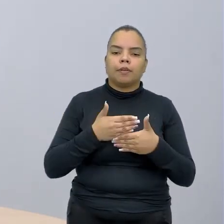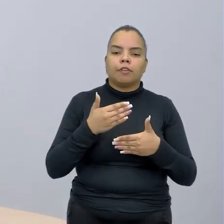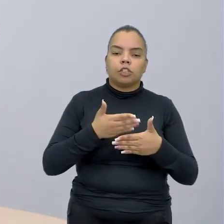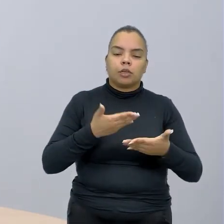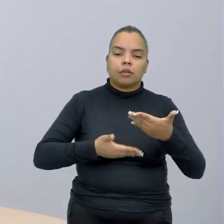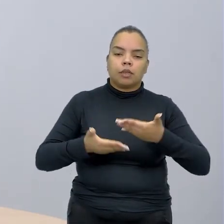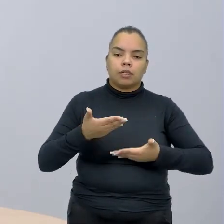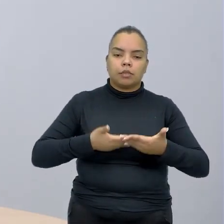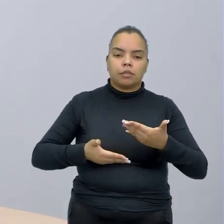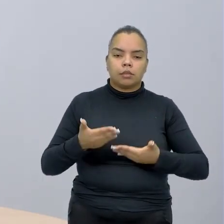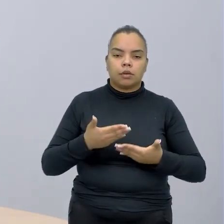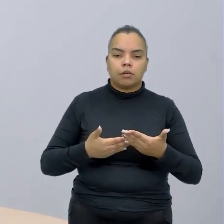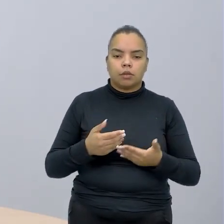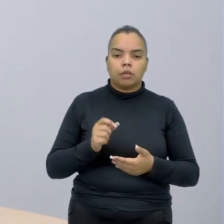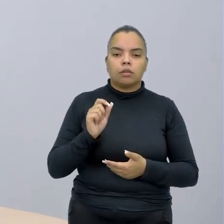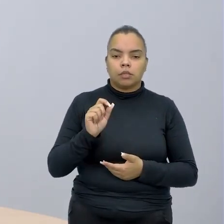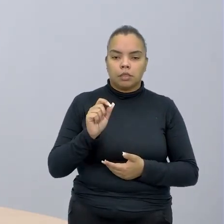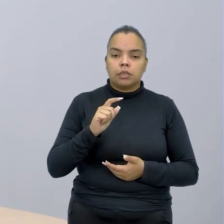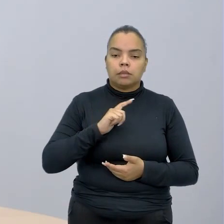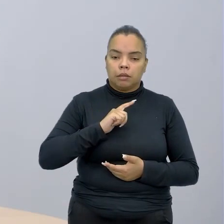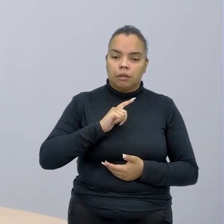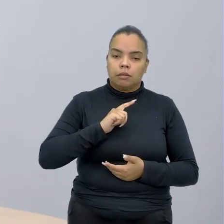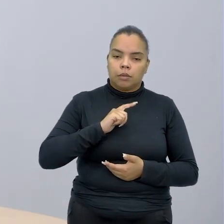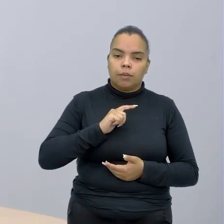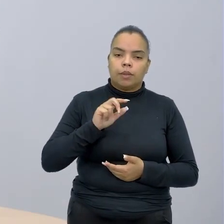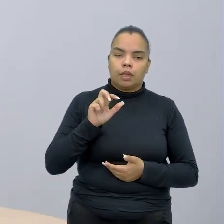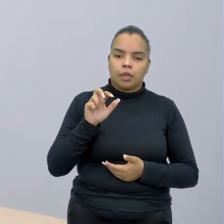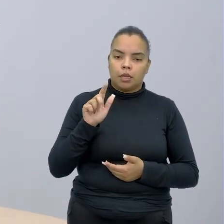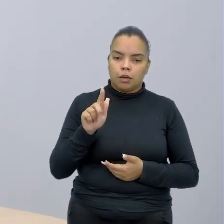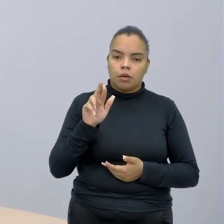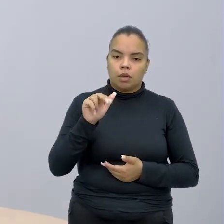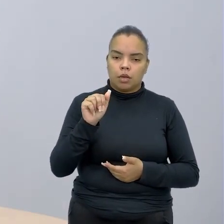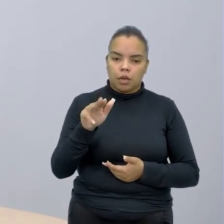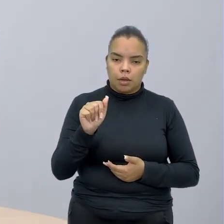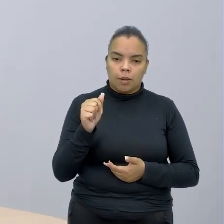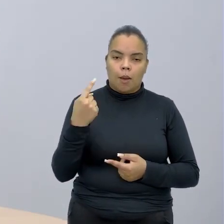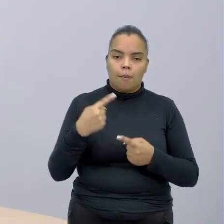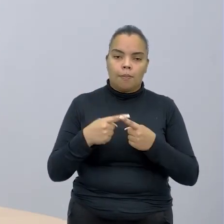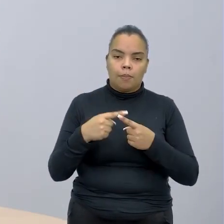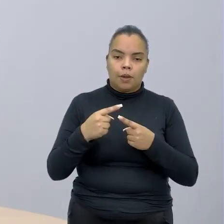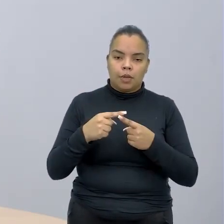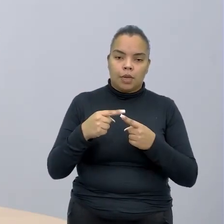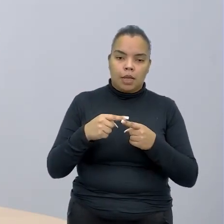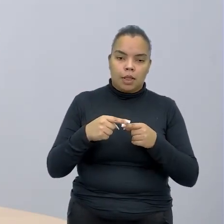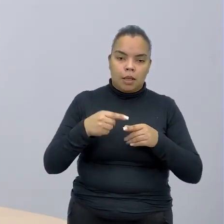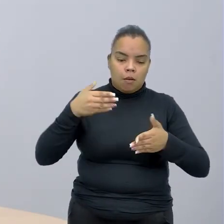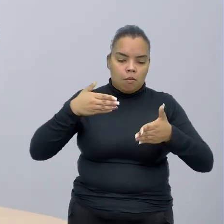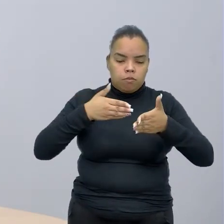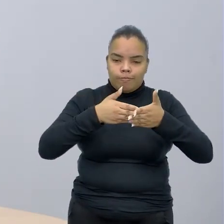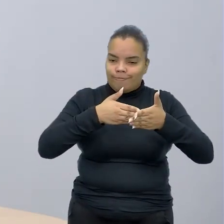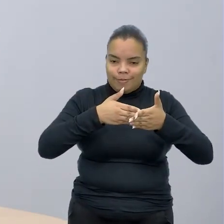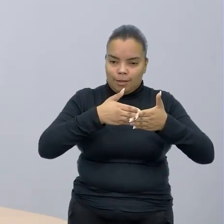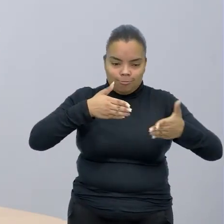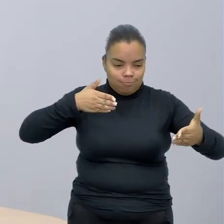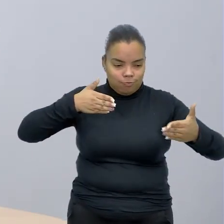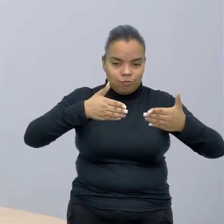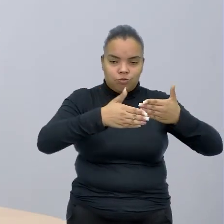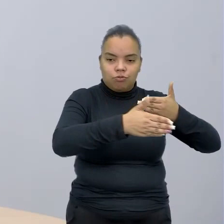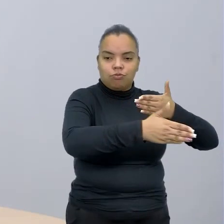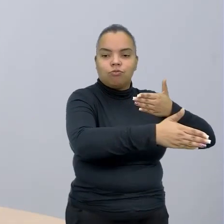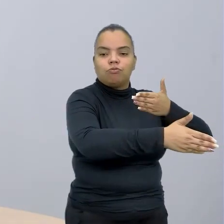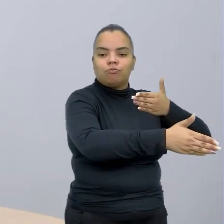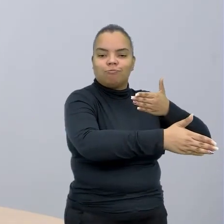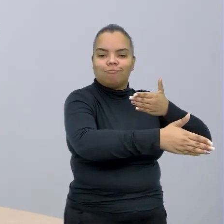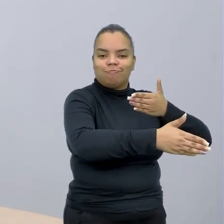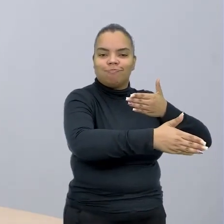no chat, que realmente são os raios gama, porque são mais perigosos, porque atravessam o corpo e deformam as células, podendo levar a